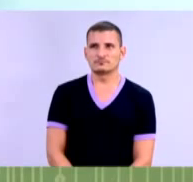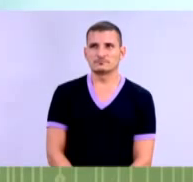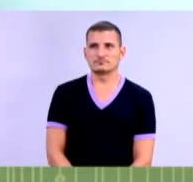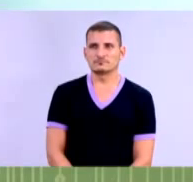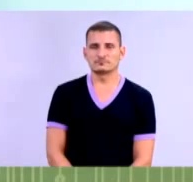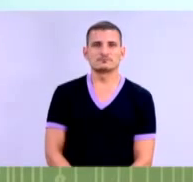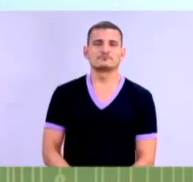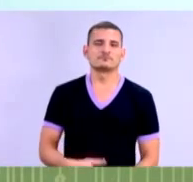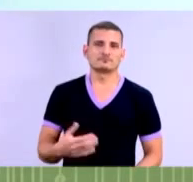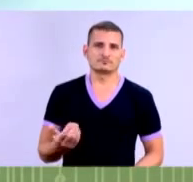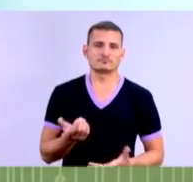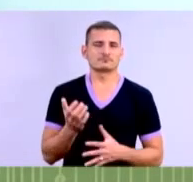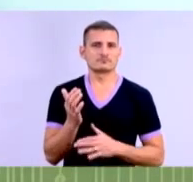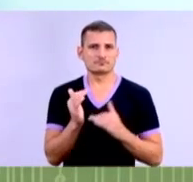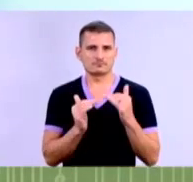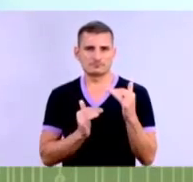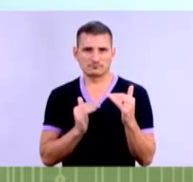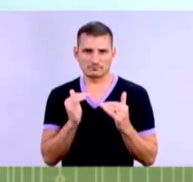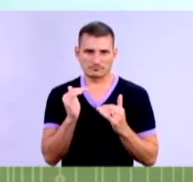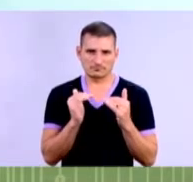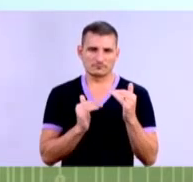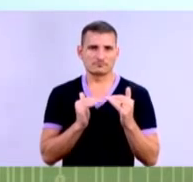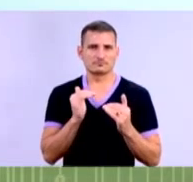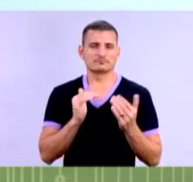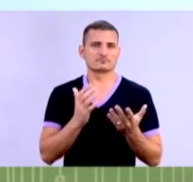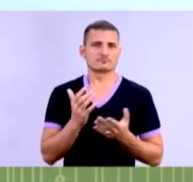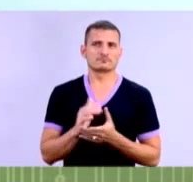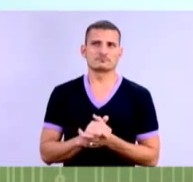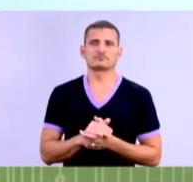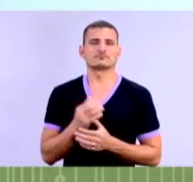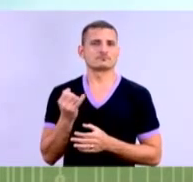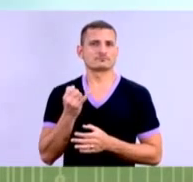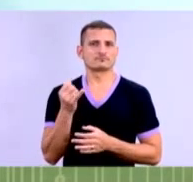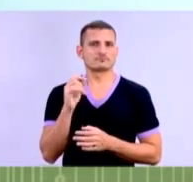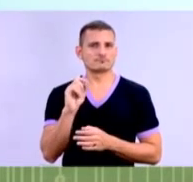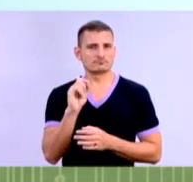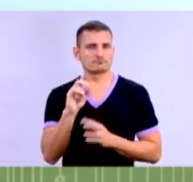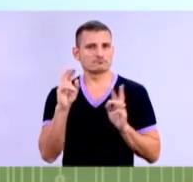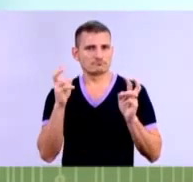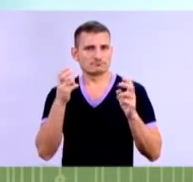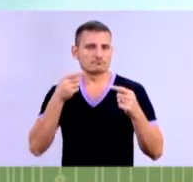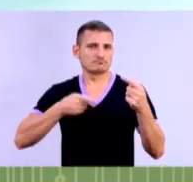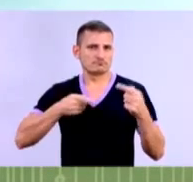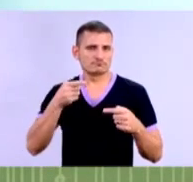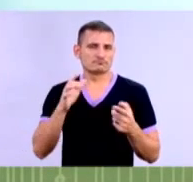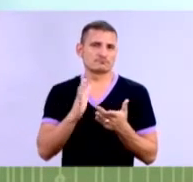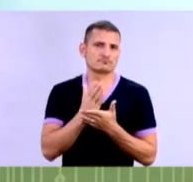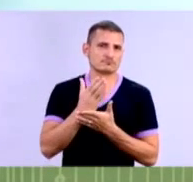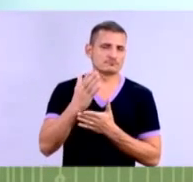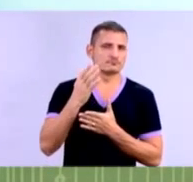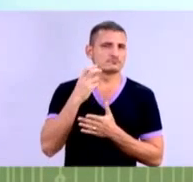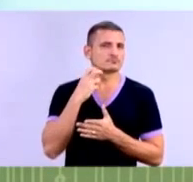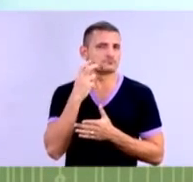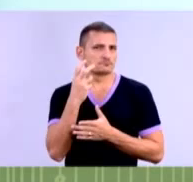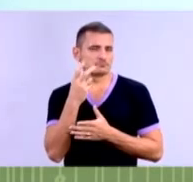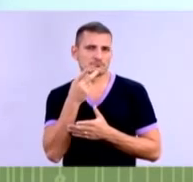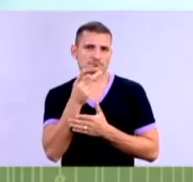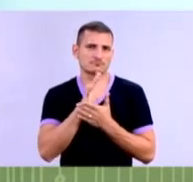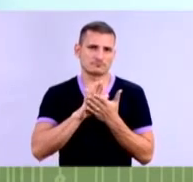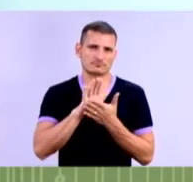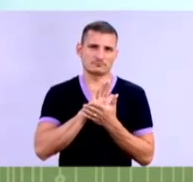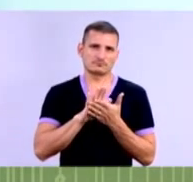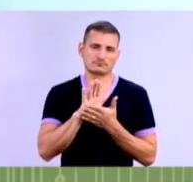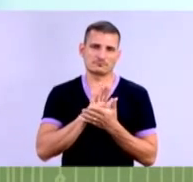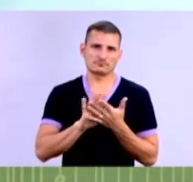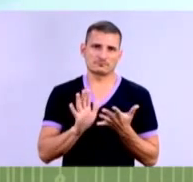chega sabendo tudo, e é importante a gente trazer isso para discussão, e até para aqueles que ficaram mais acanhados, que não falaram ali, ficaram talvez